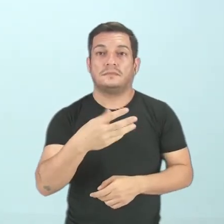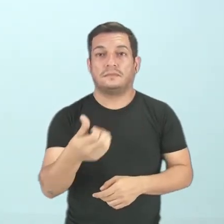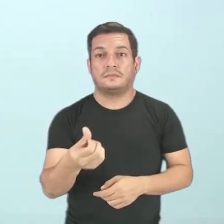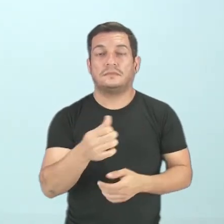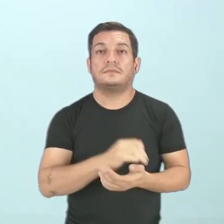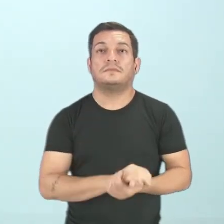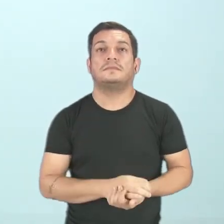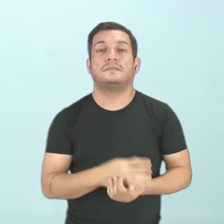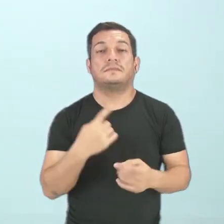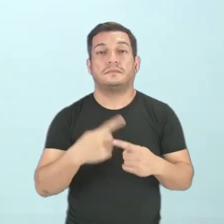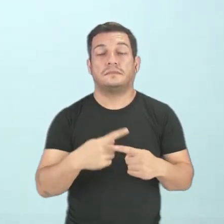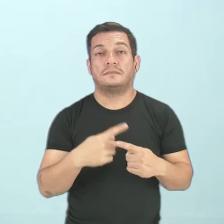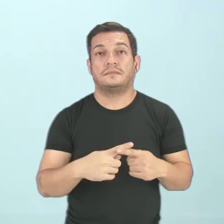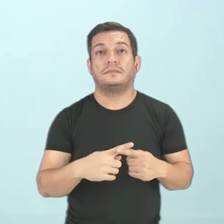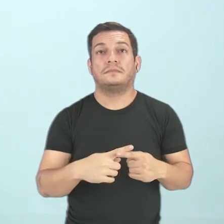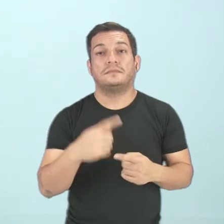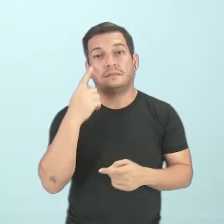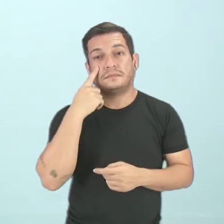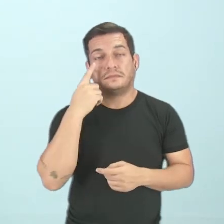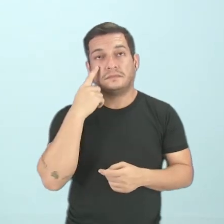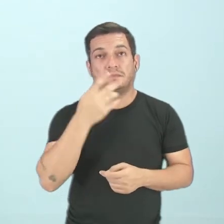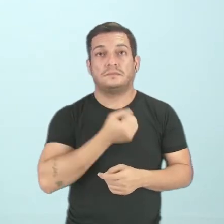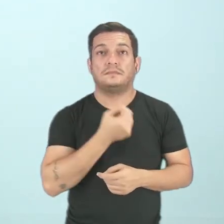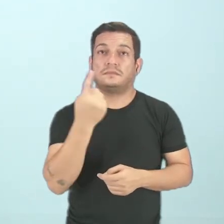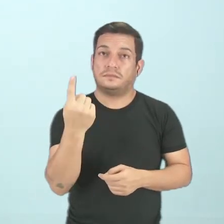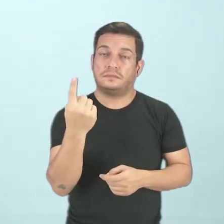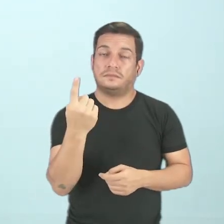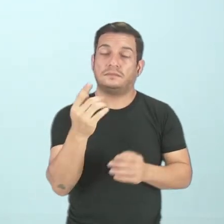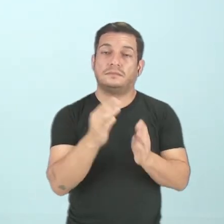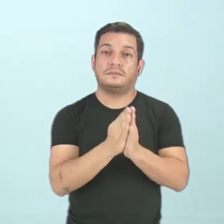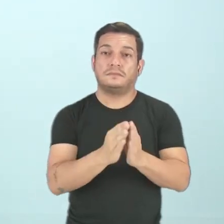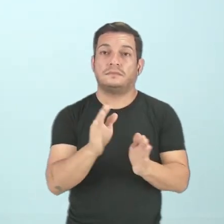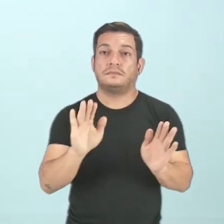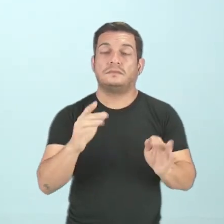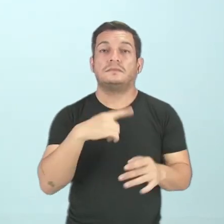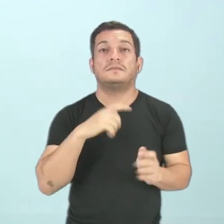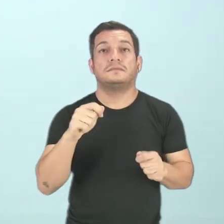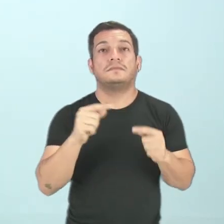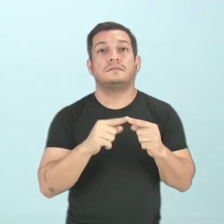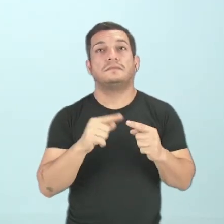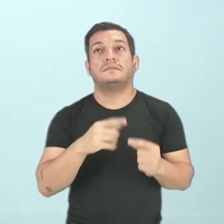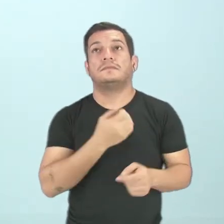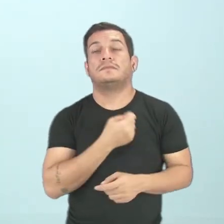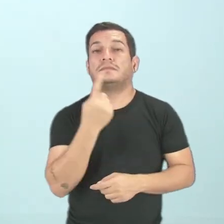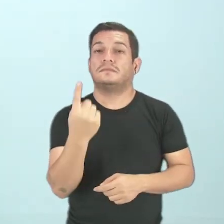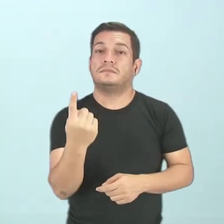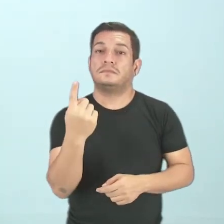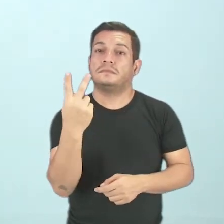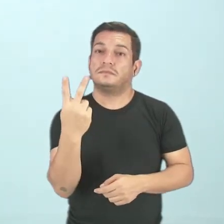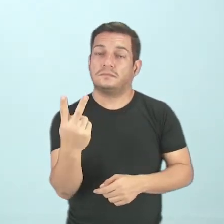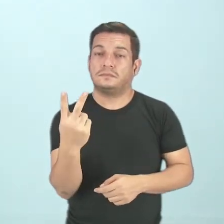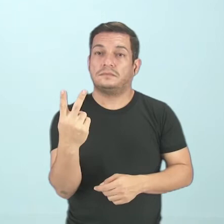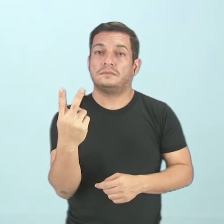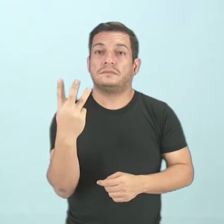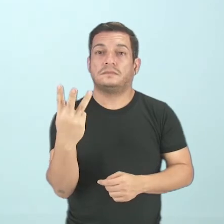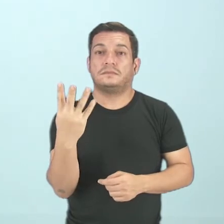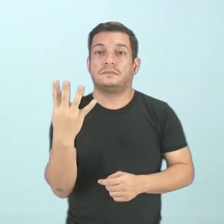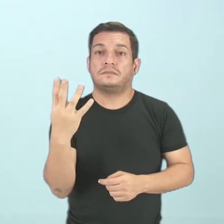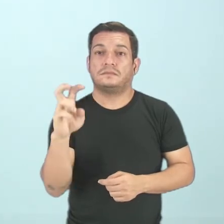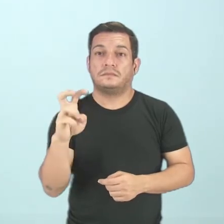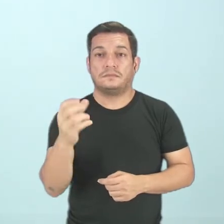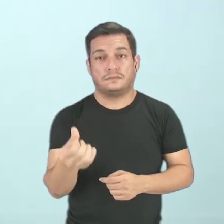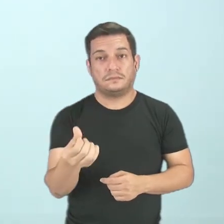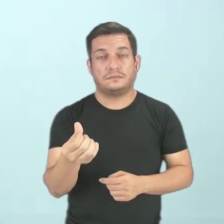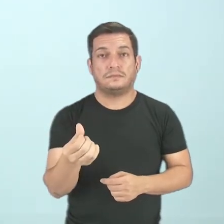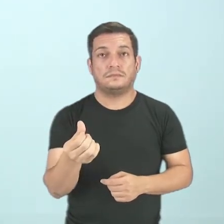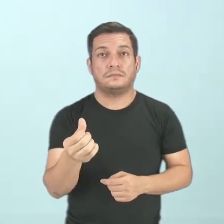36. Até porque, veja só, o número 1 do primeiro dado, ele pode associar ao número 1, ao número 2, 3, 4, 5 e